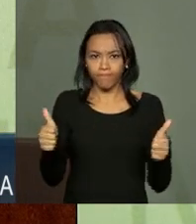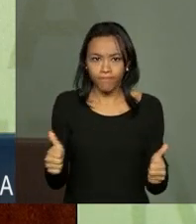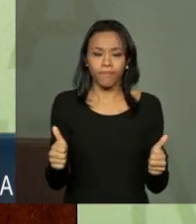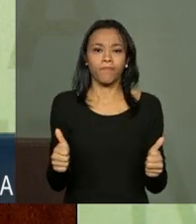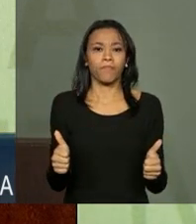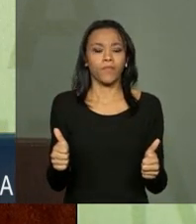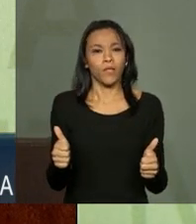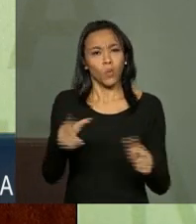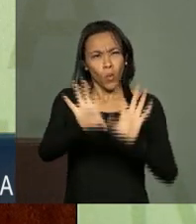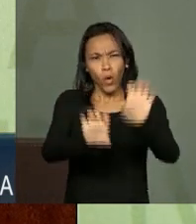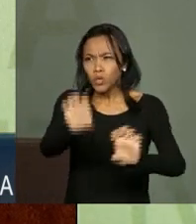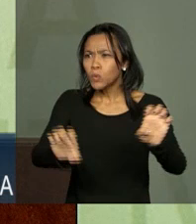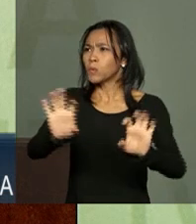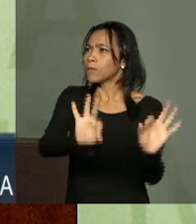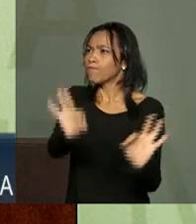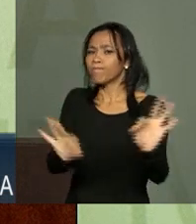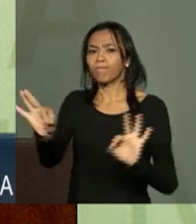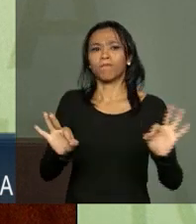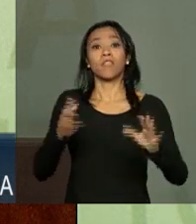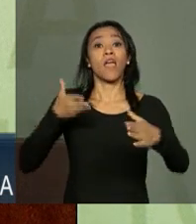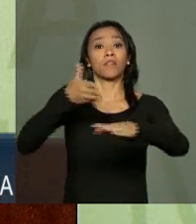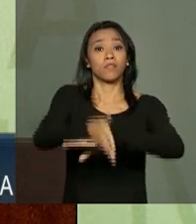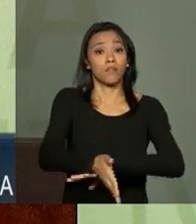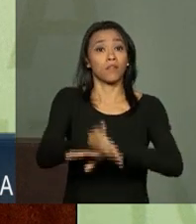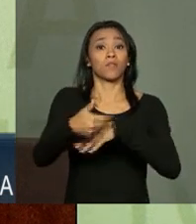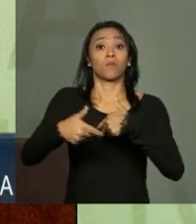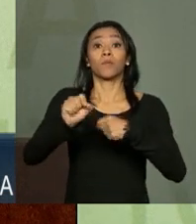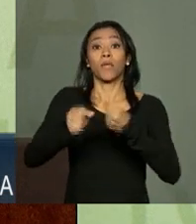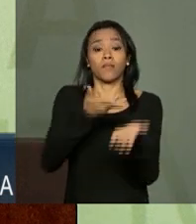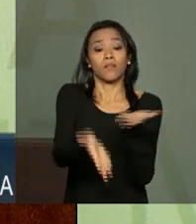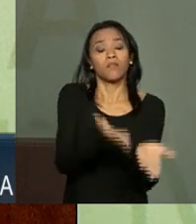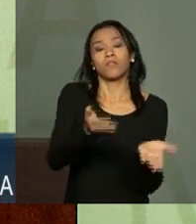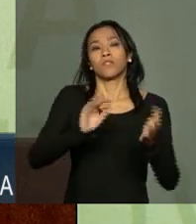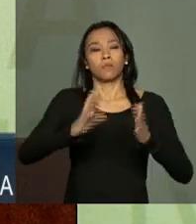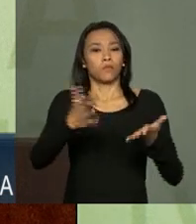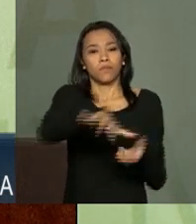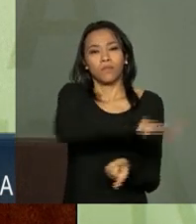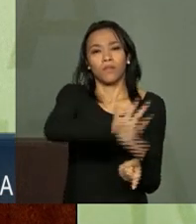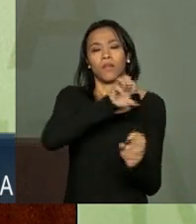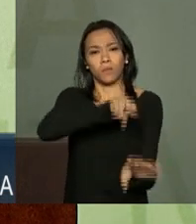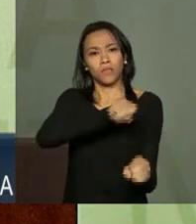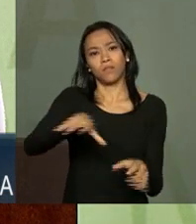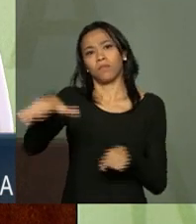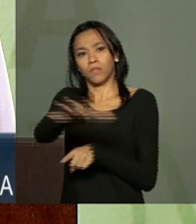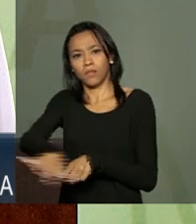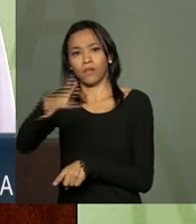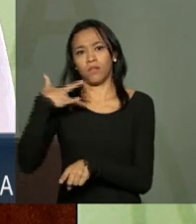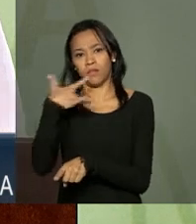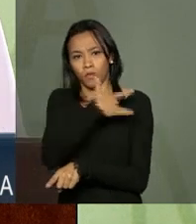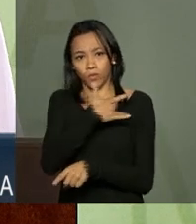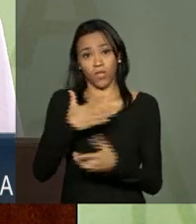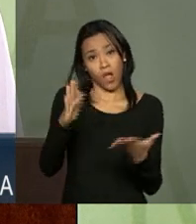com infraestrutura básica e acesso a serviços de educação e saúde. Algumas